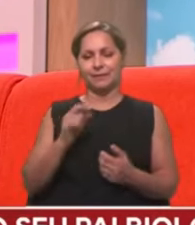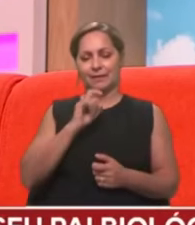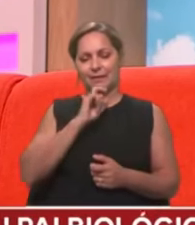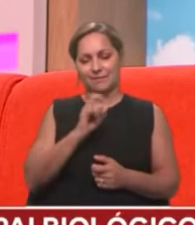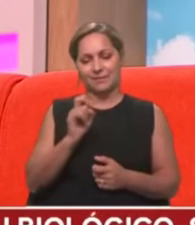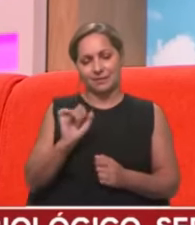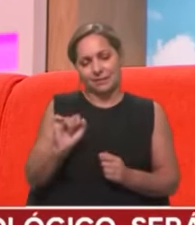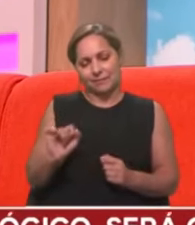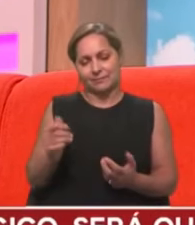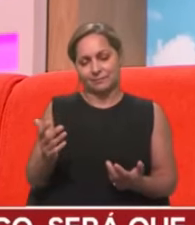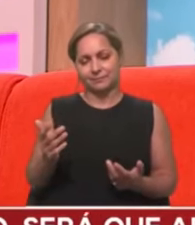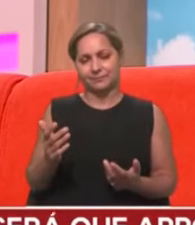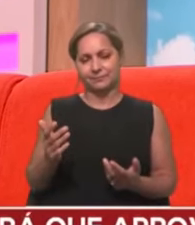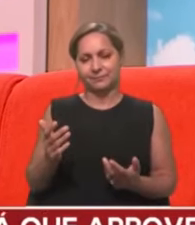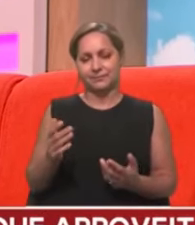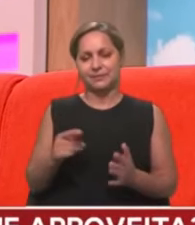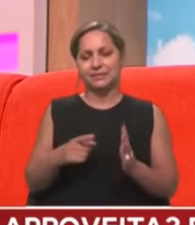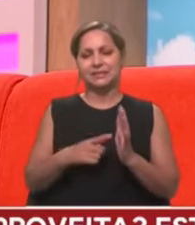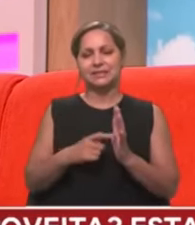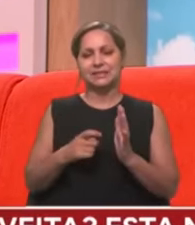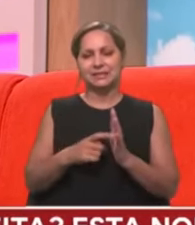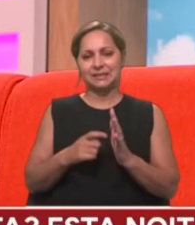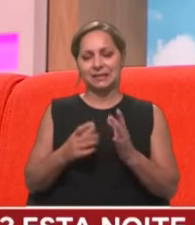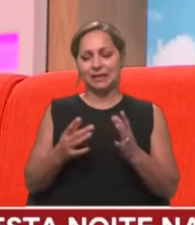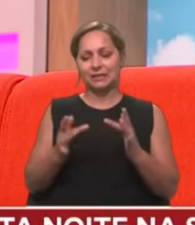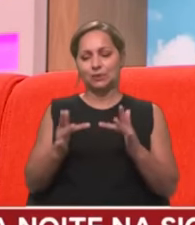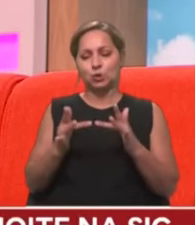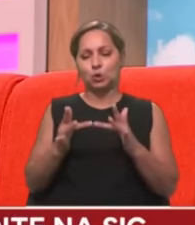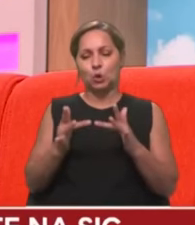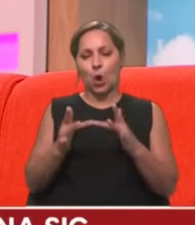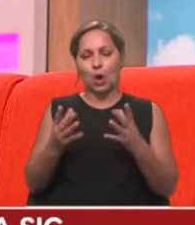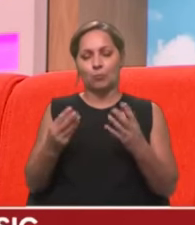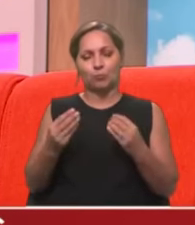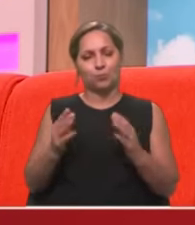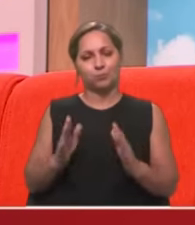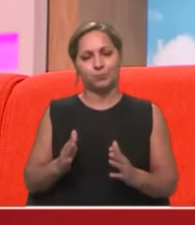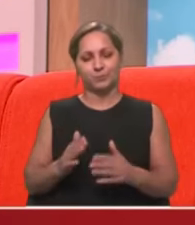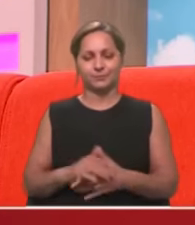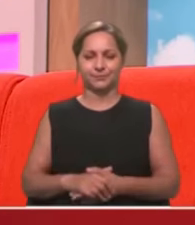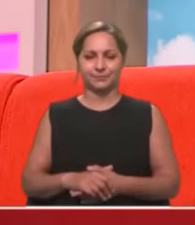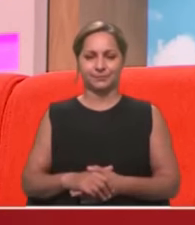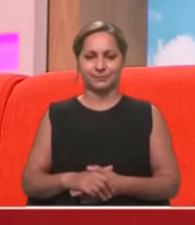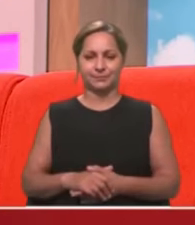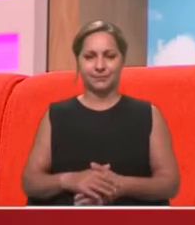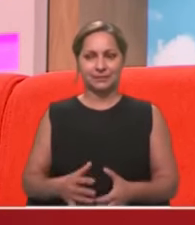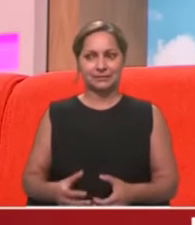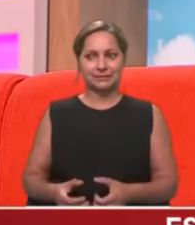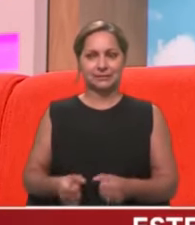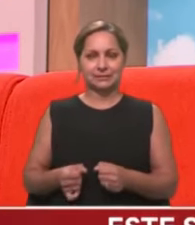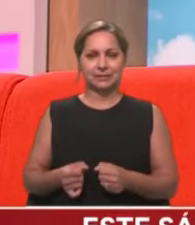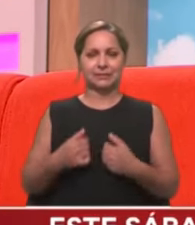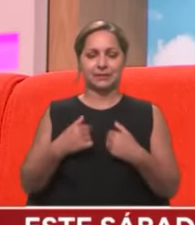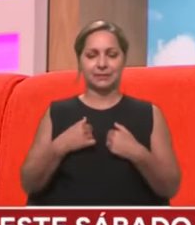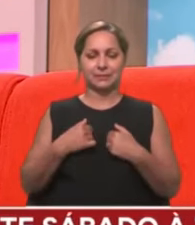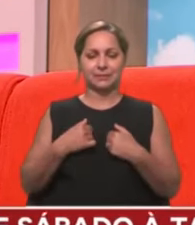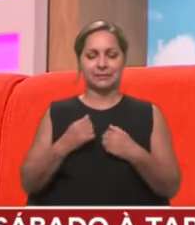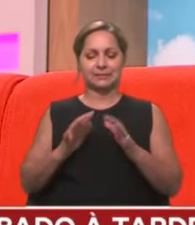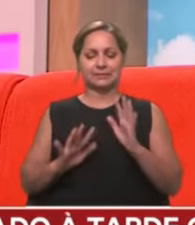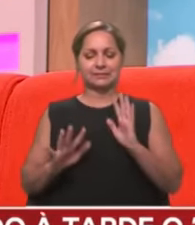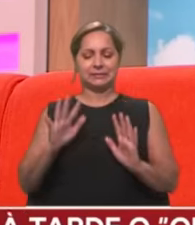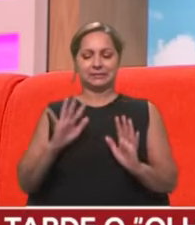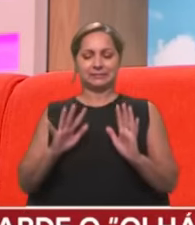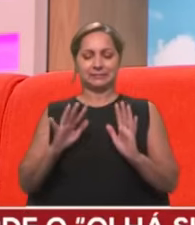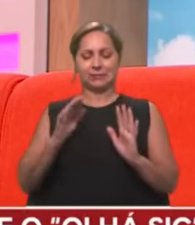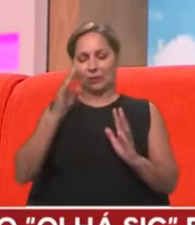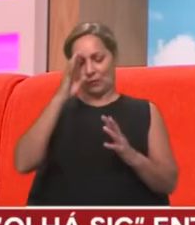que pá não havia necessidade de tanto ser tão firme Pois aquele toque a mim estava-me a causar um pouco de de